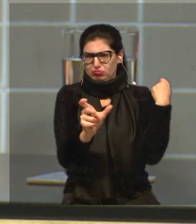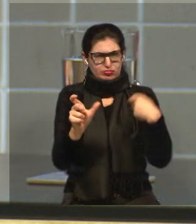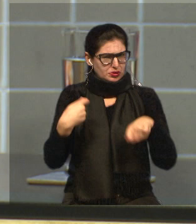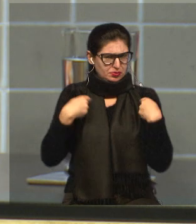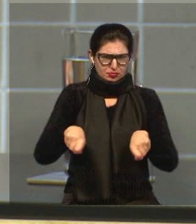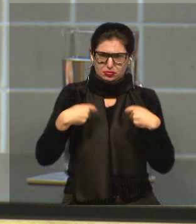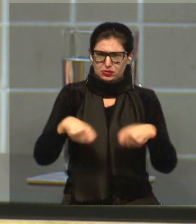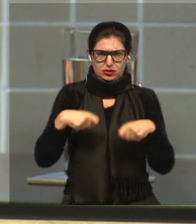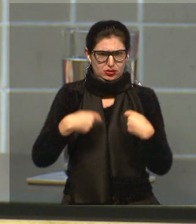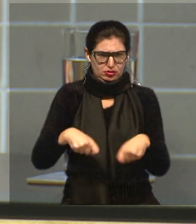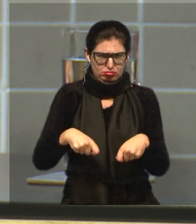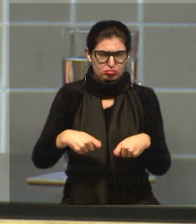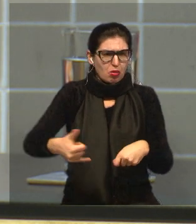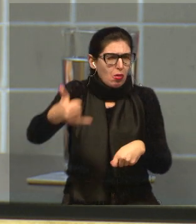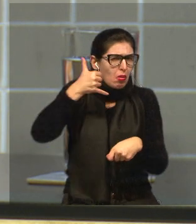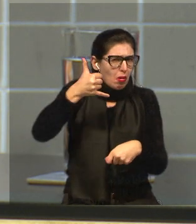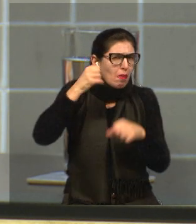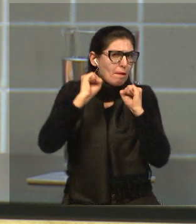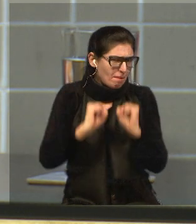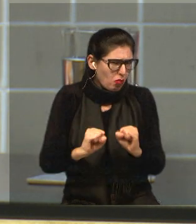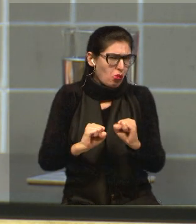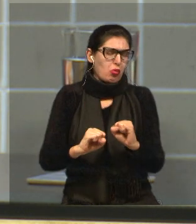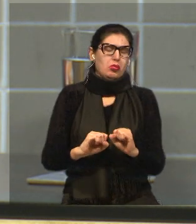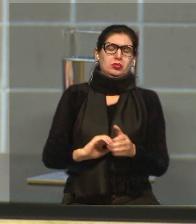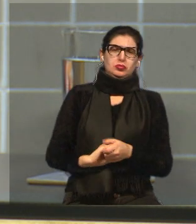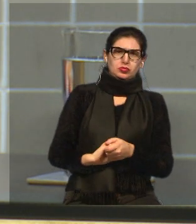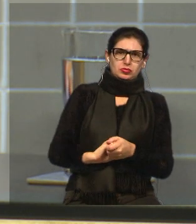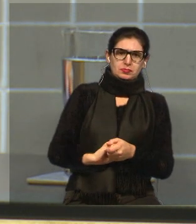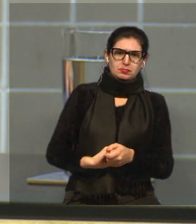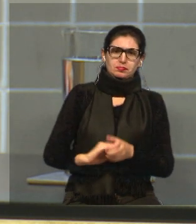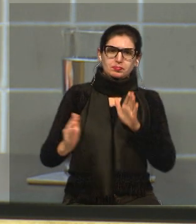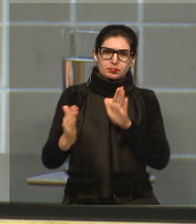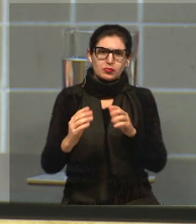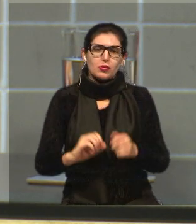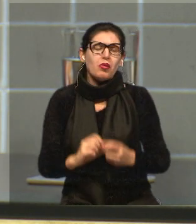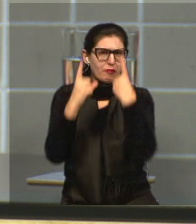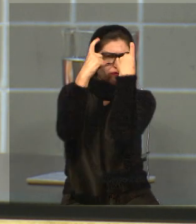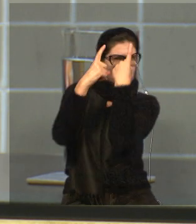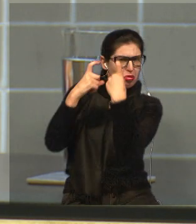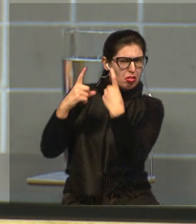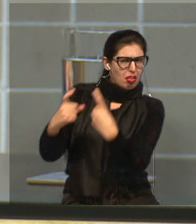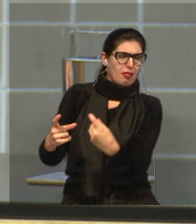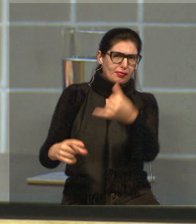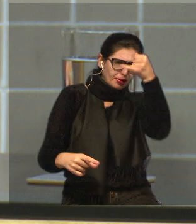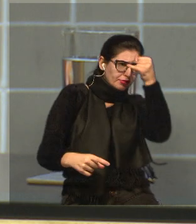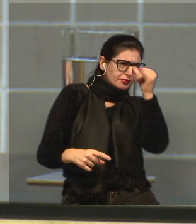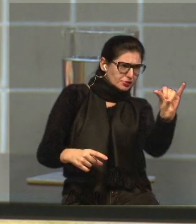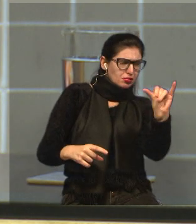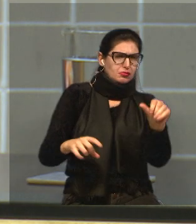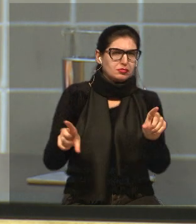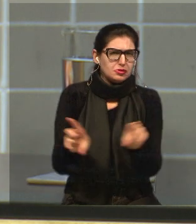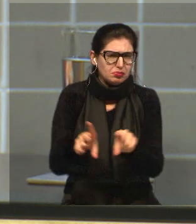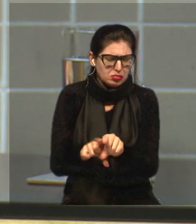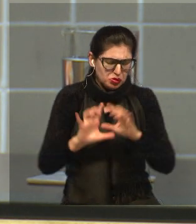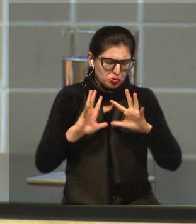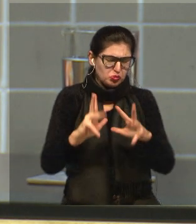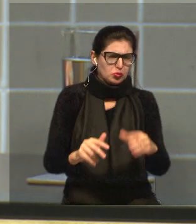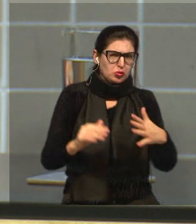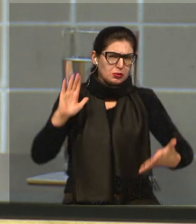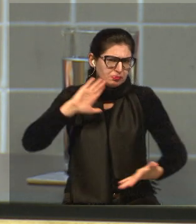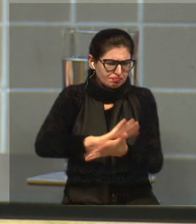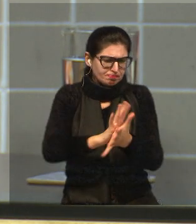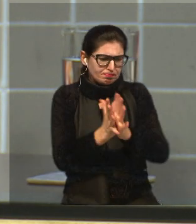casos atendidos pelo Conselho são de negligência, exploração, violência, crueldade,